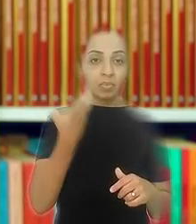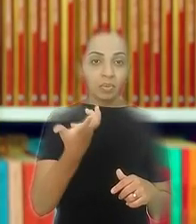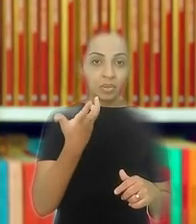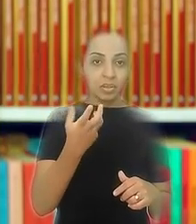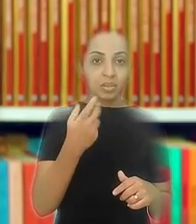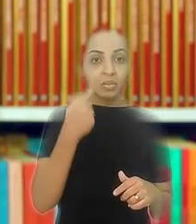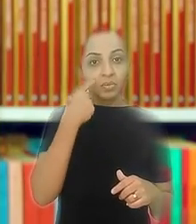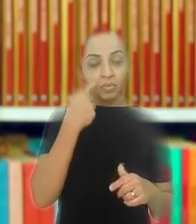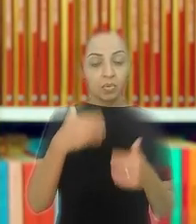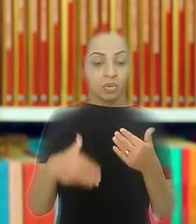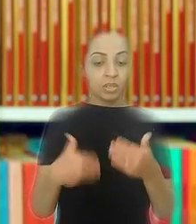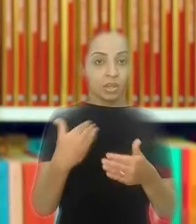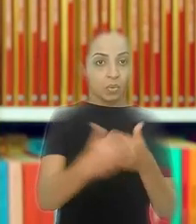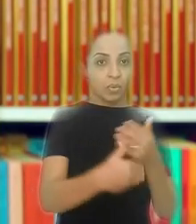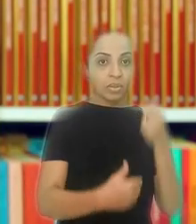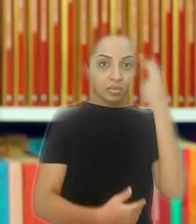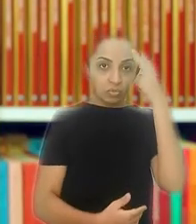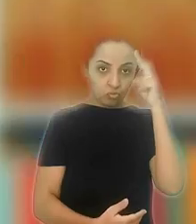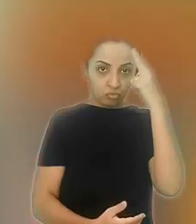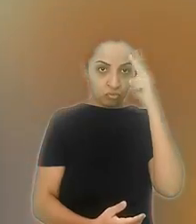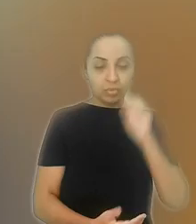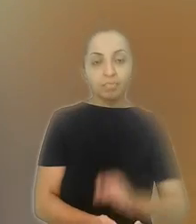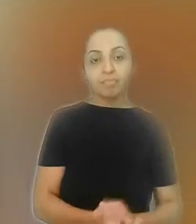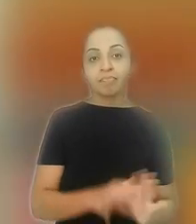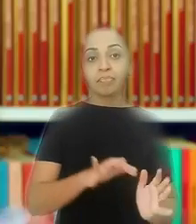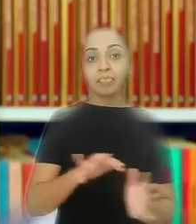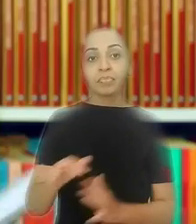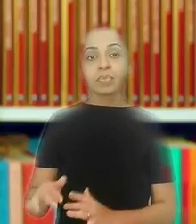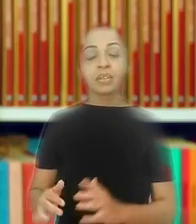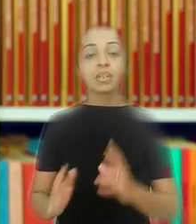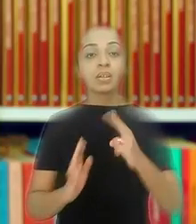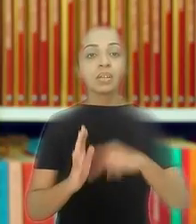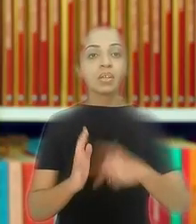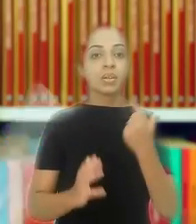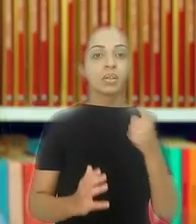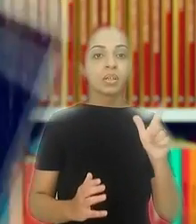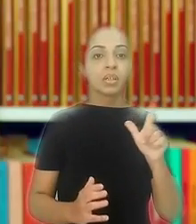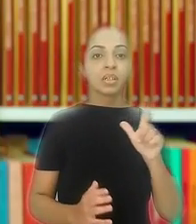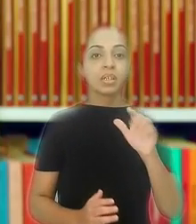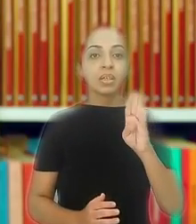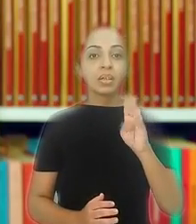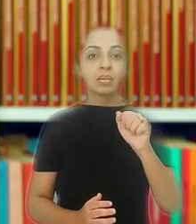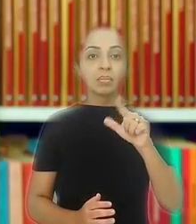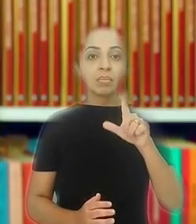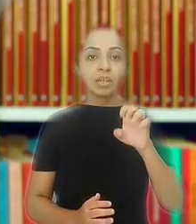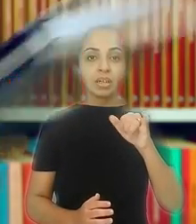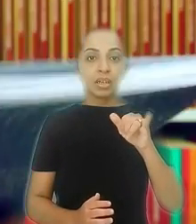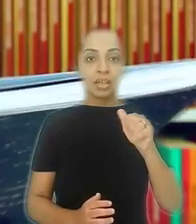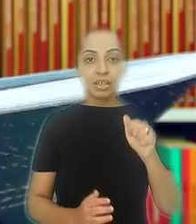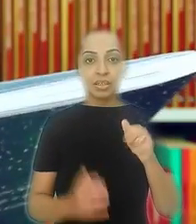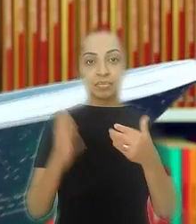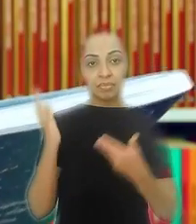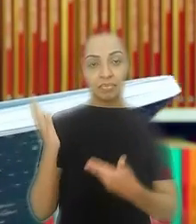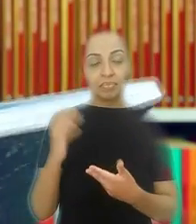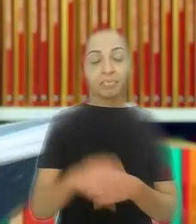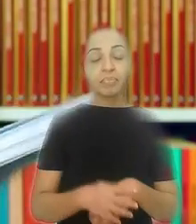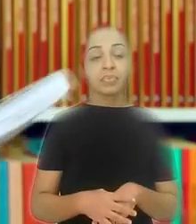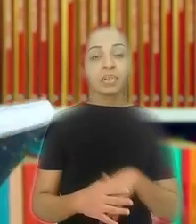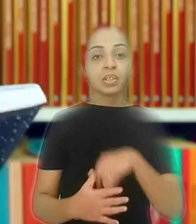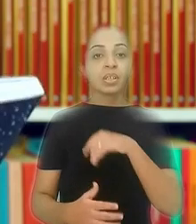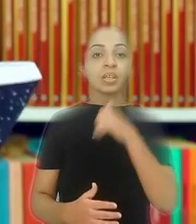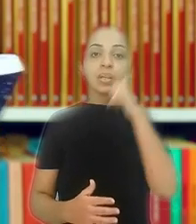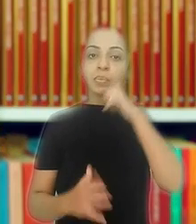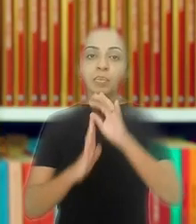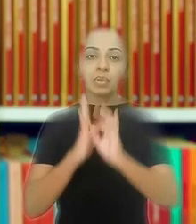vai eu vou dar sequência a essa série eu li outra narrativa gráfica que foi a baleia biblioteca da